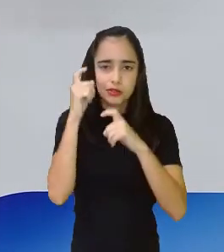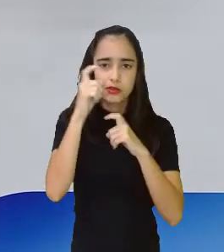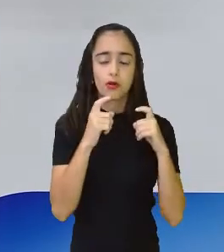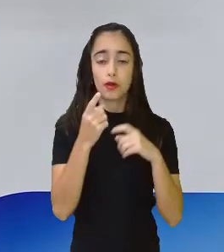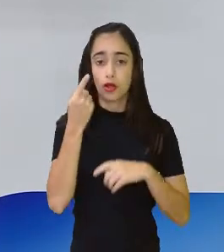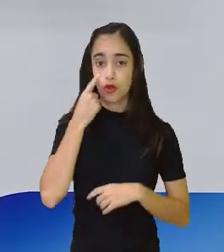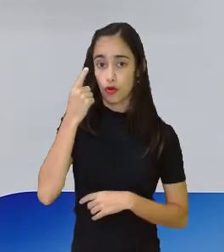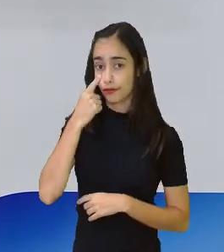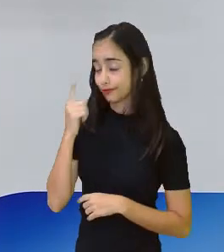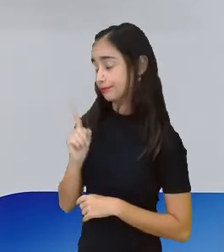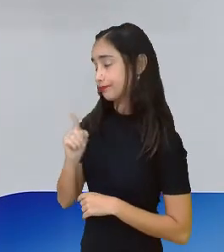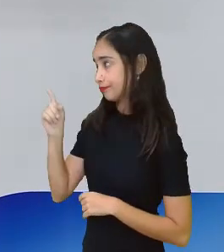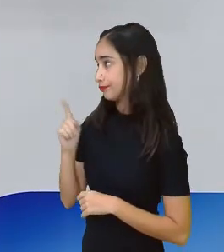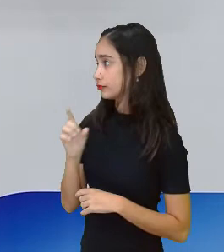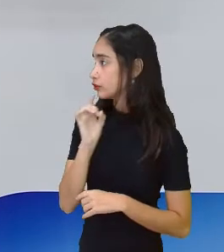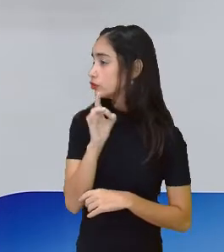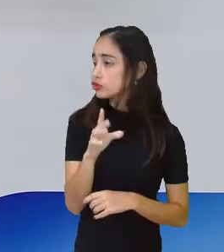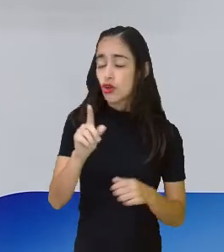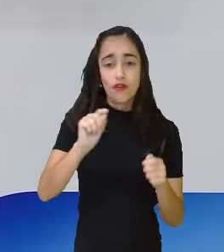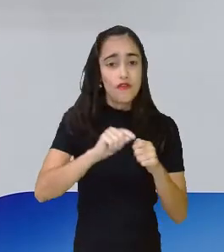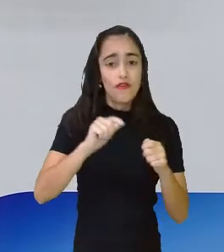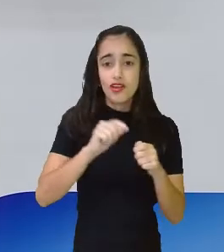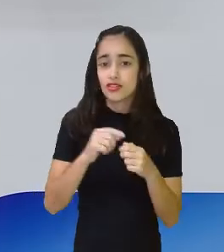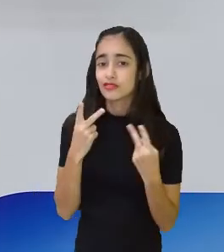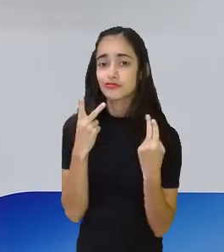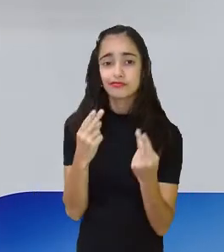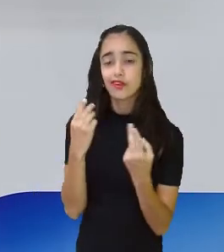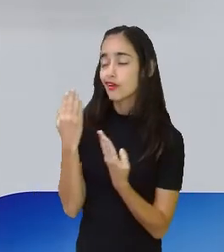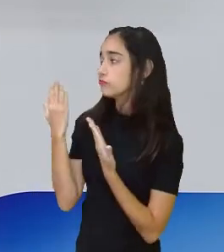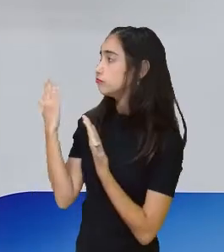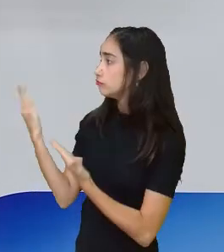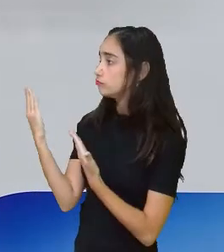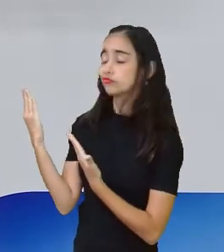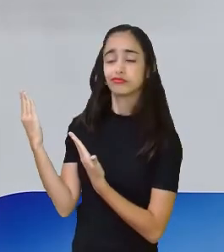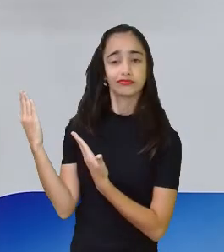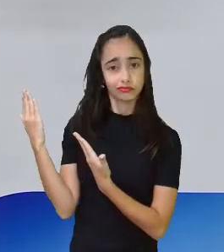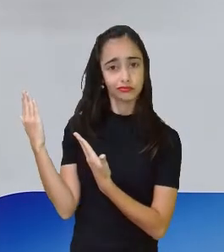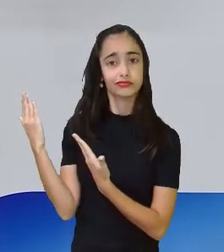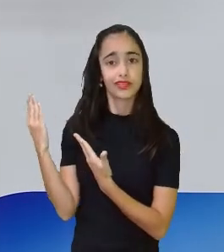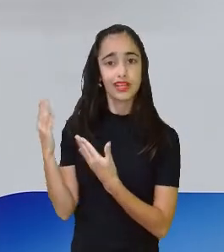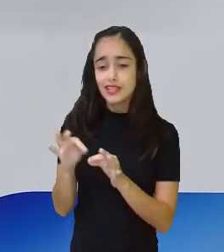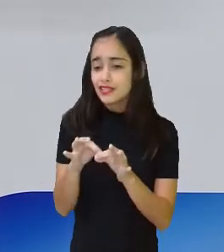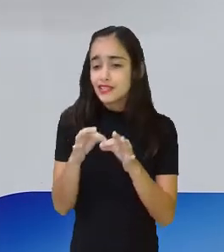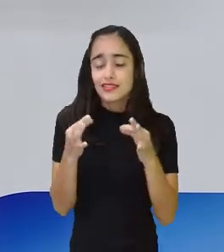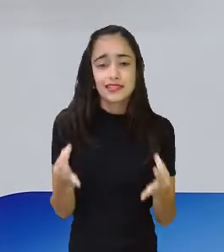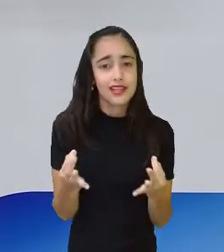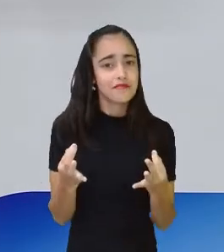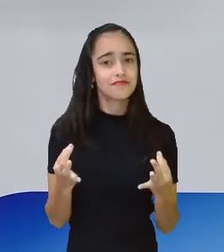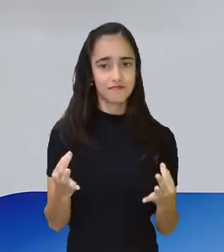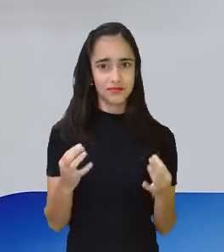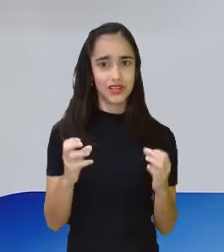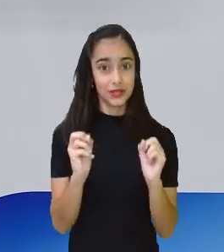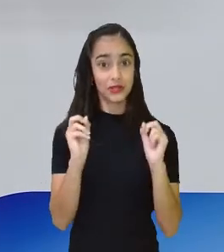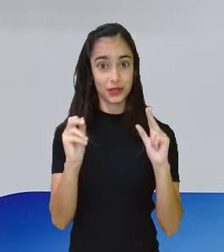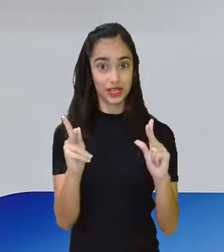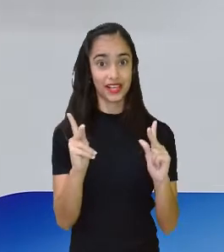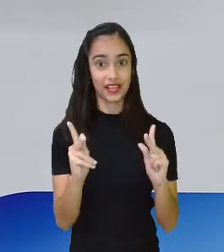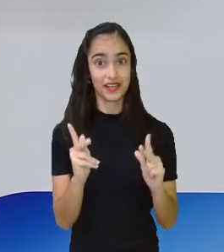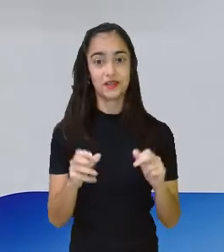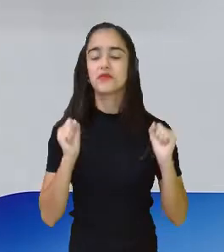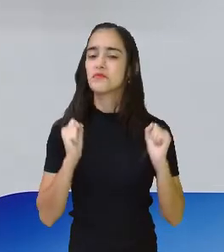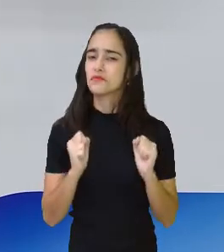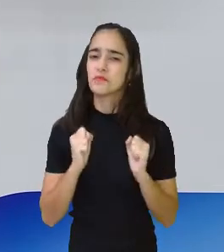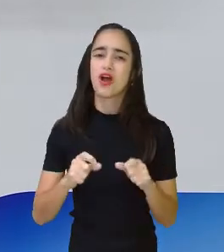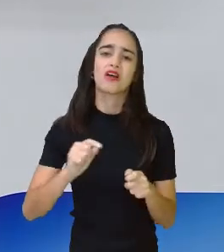como esse, coloca a posição da vírgula lá e é só correr para o abraço, realizar a